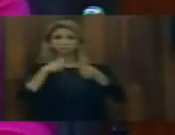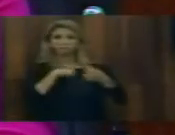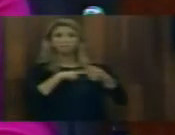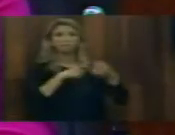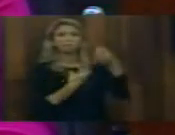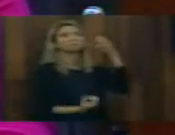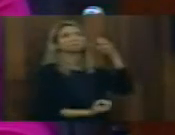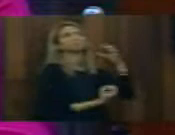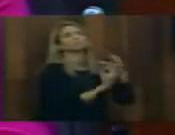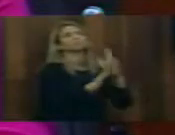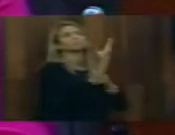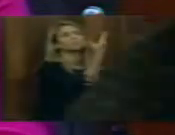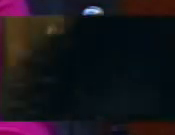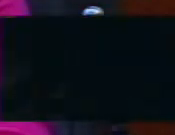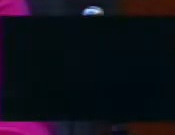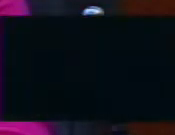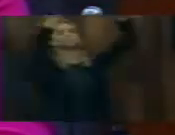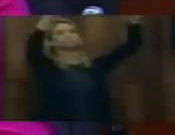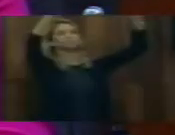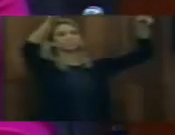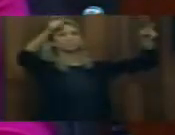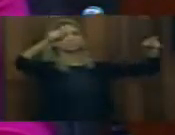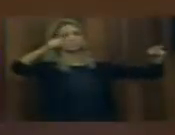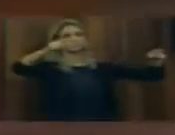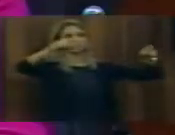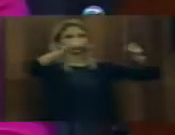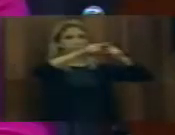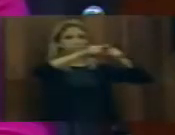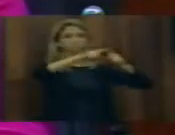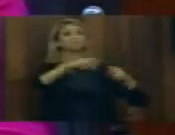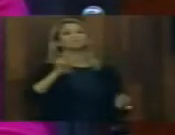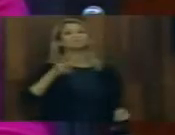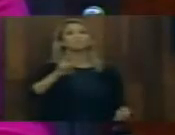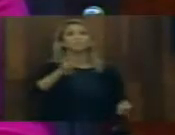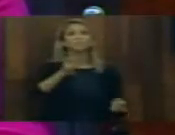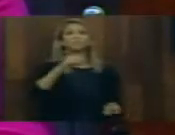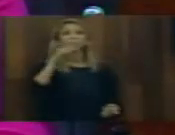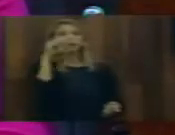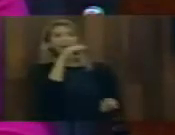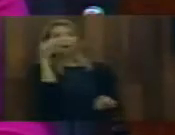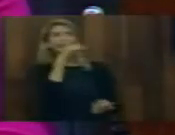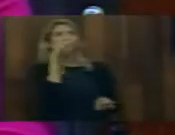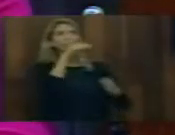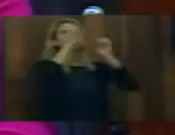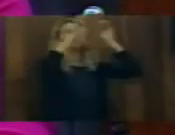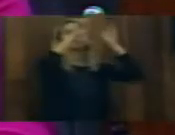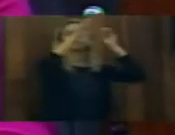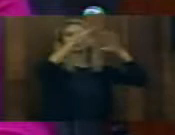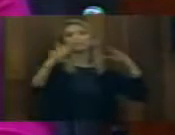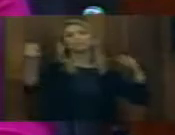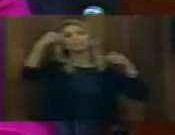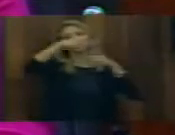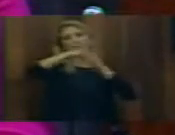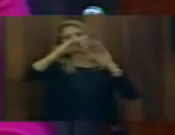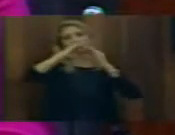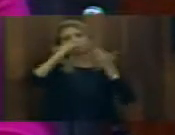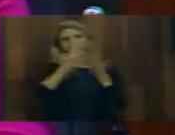de segurança do tipo botão de emergência nas escolas públicas da rede de ensino da cidade de Cabo